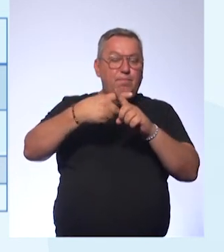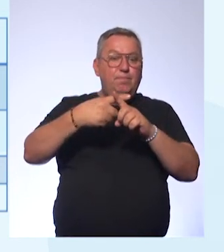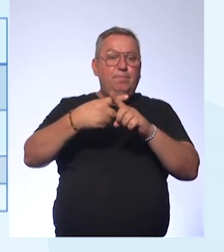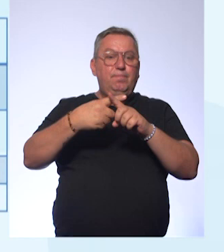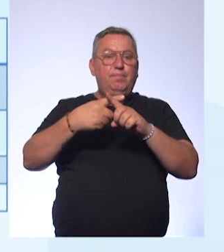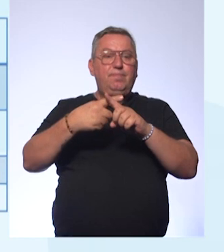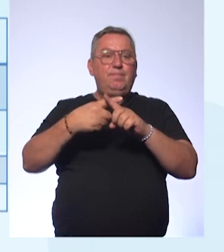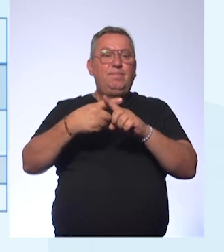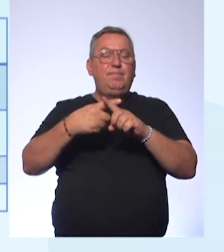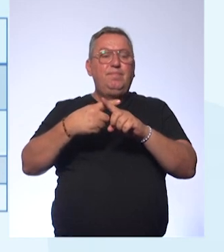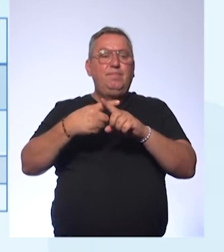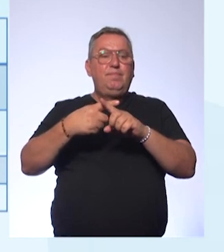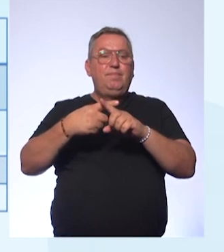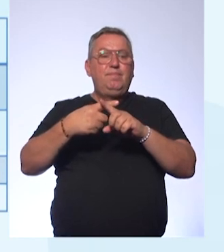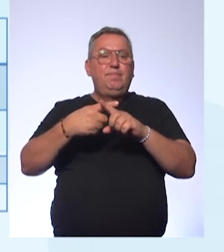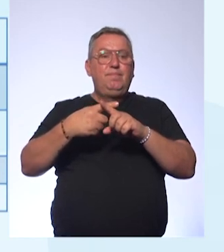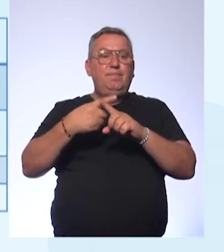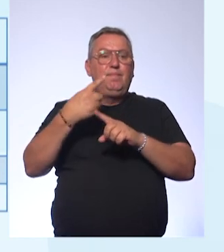vezes